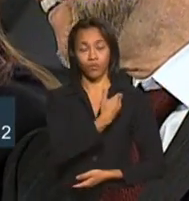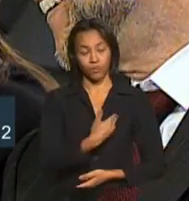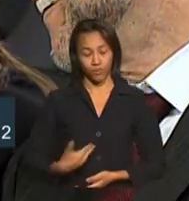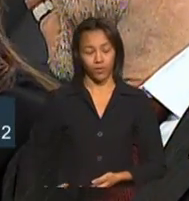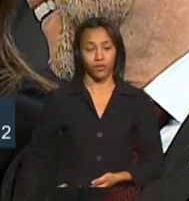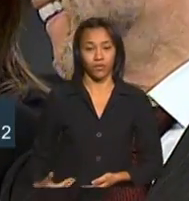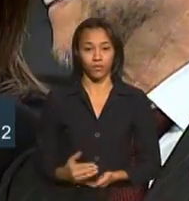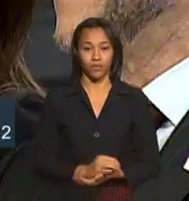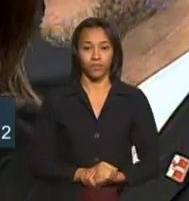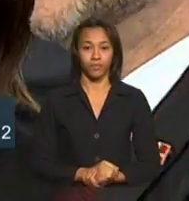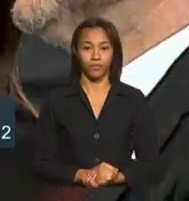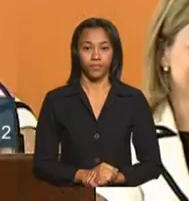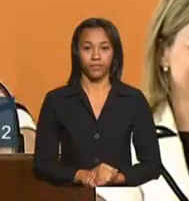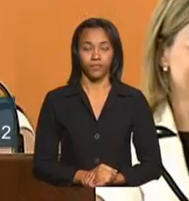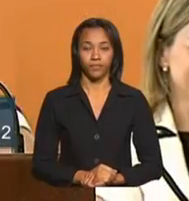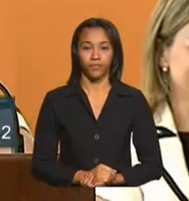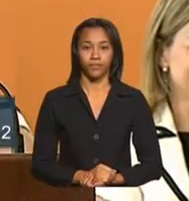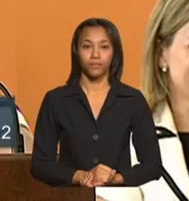governo.